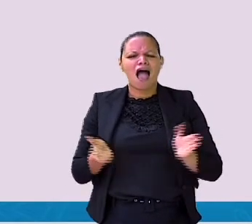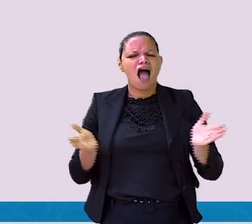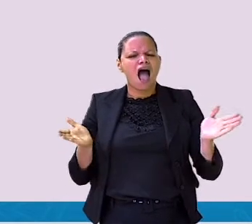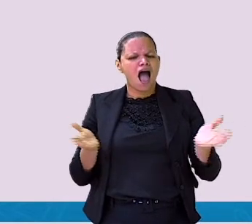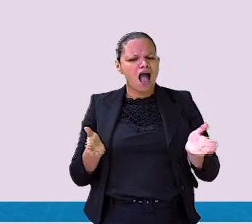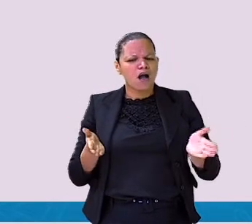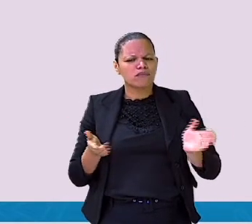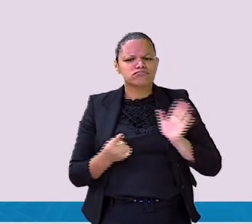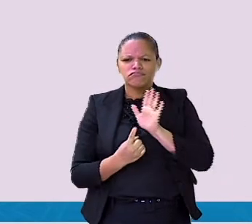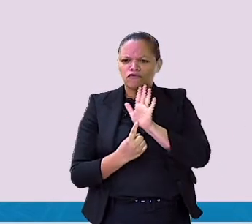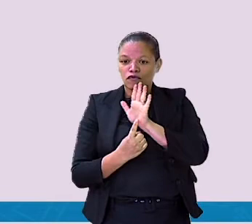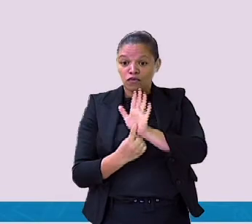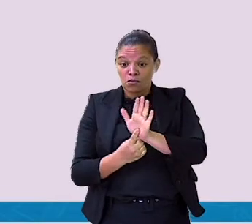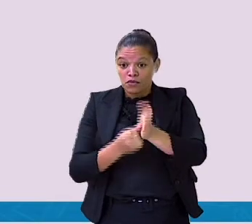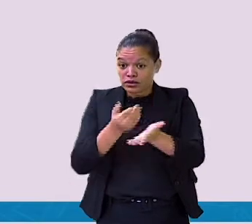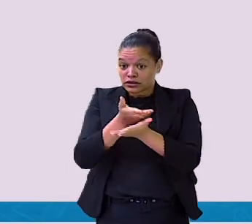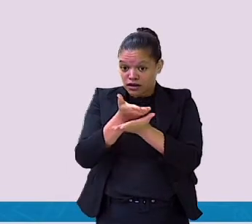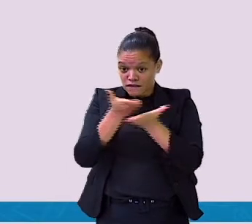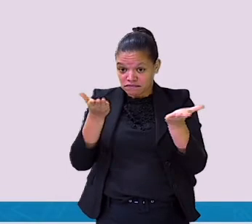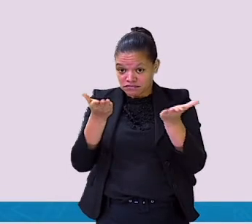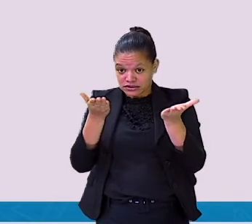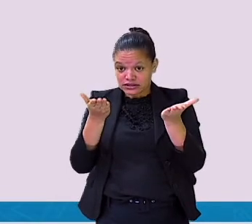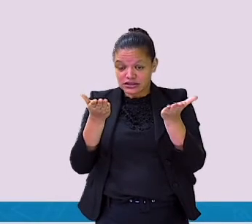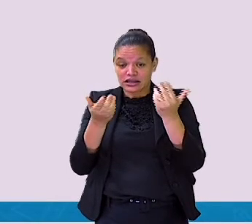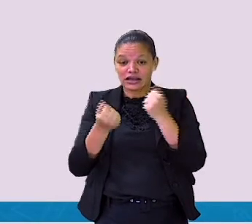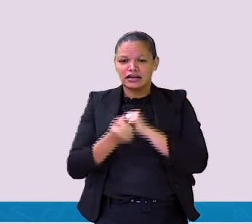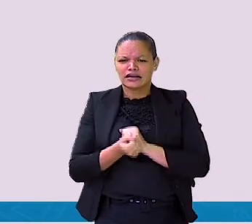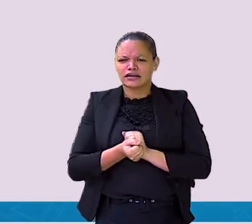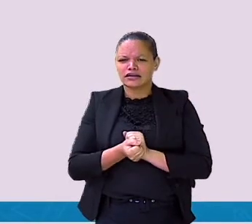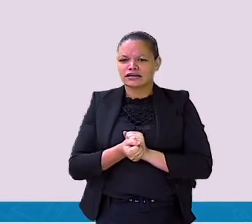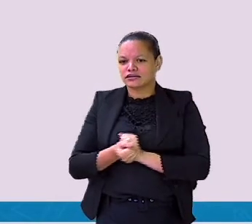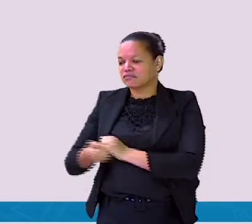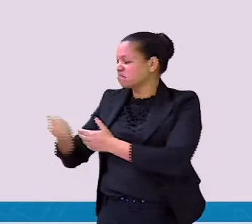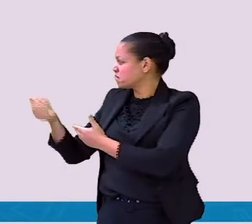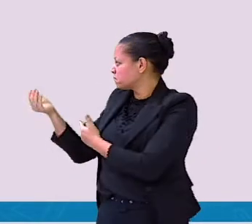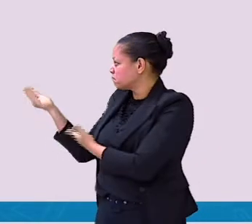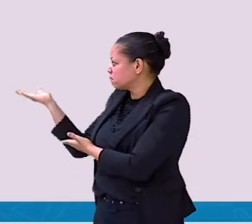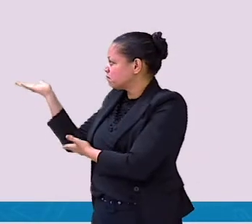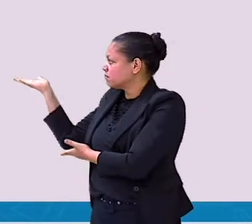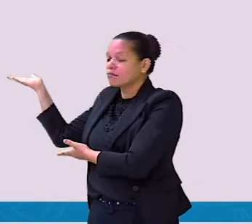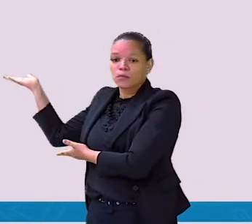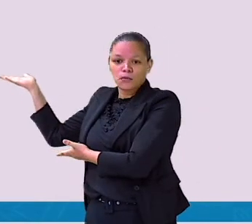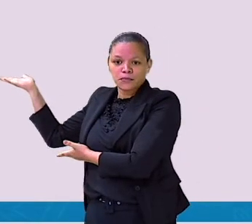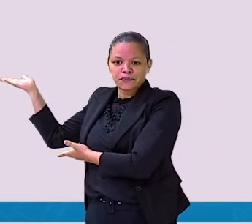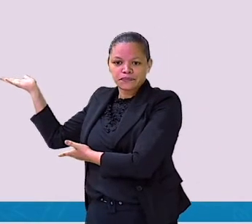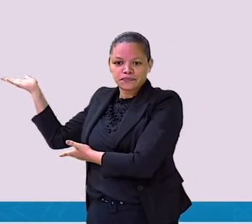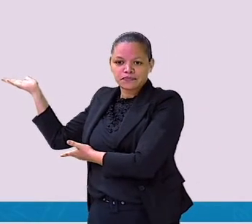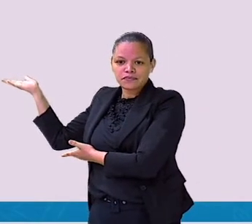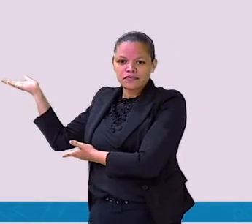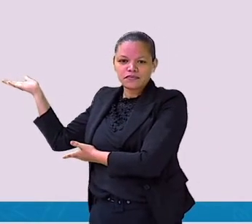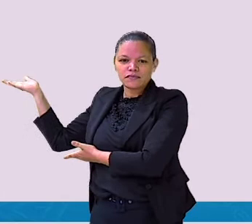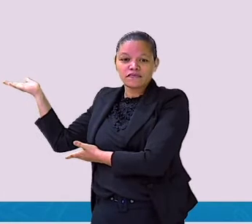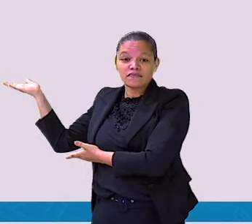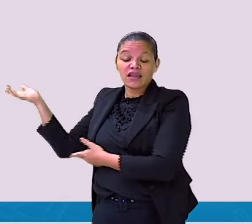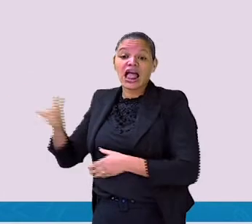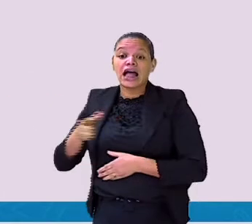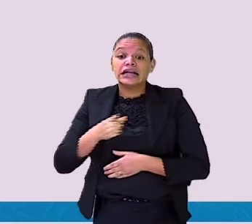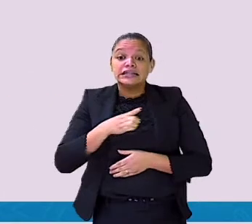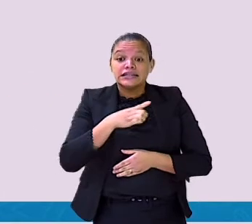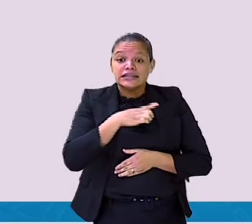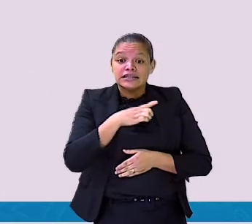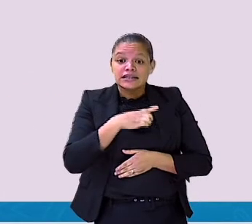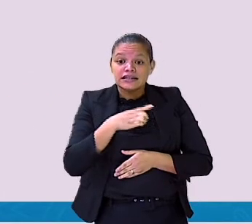Agora, vocês podem notar, gente, que lá na nossa fala, eu vou voltar aqui, ó, contém algumas